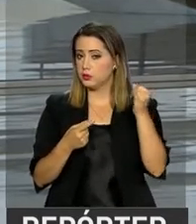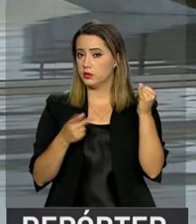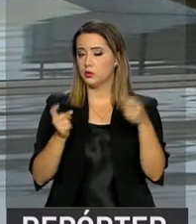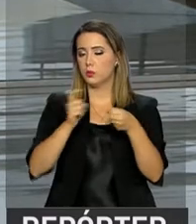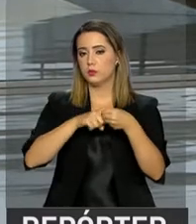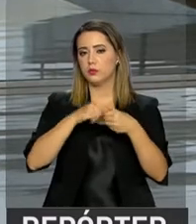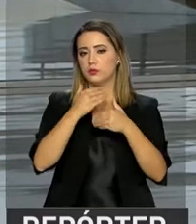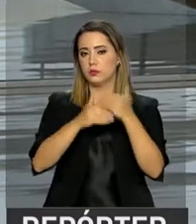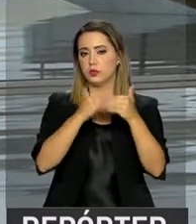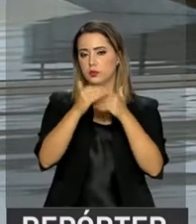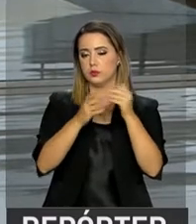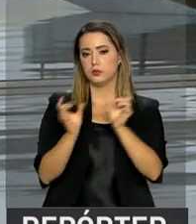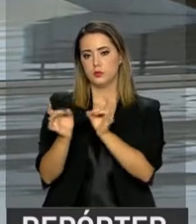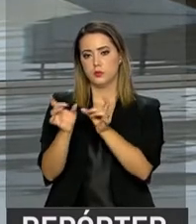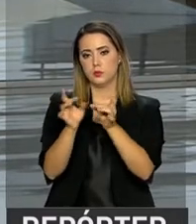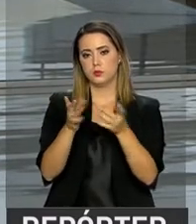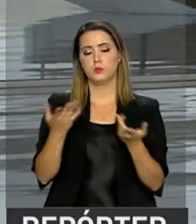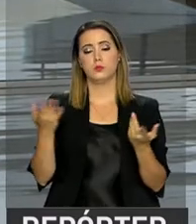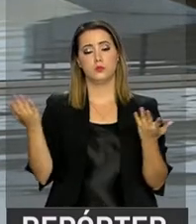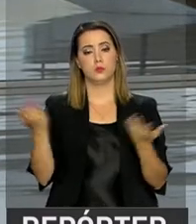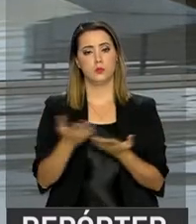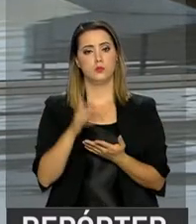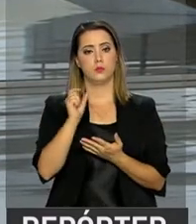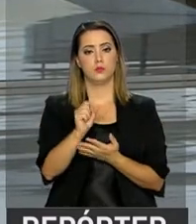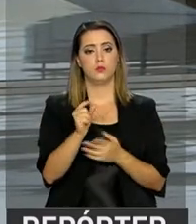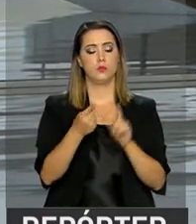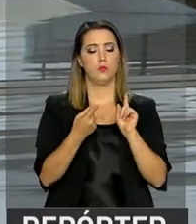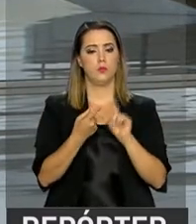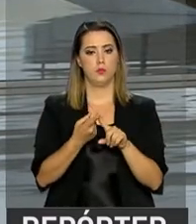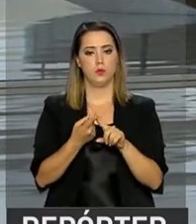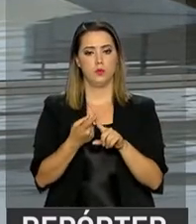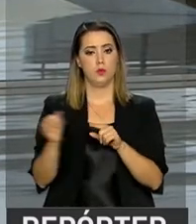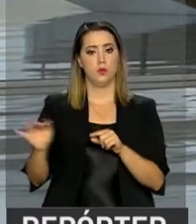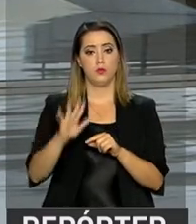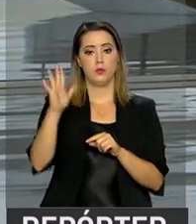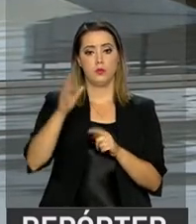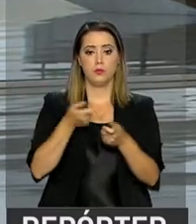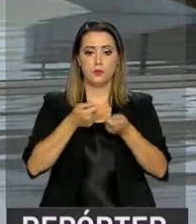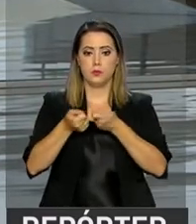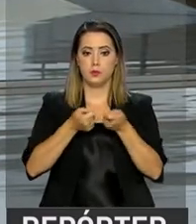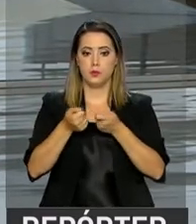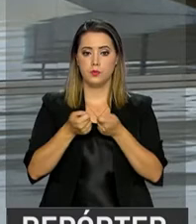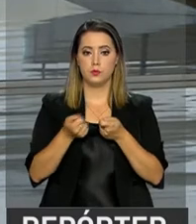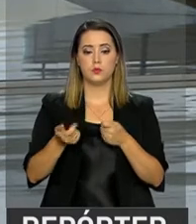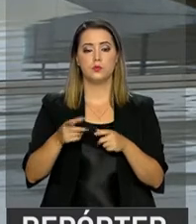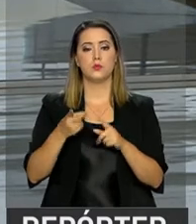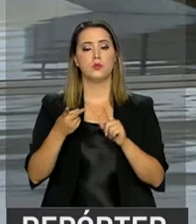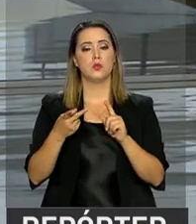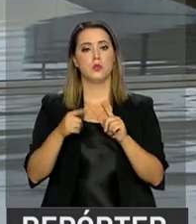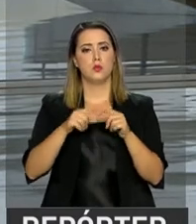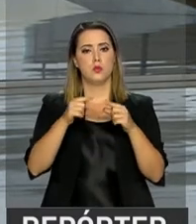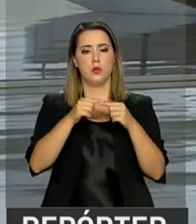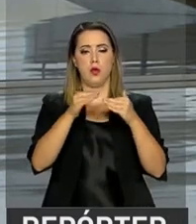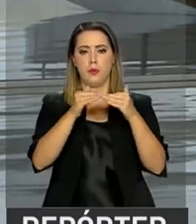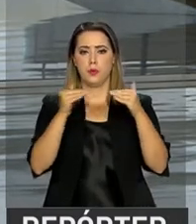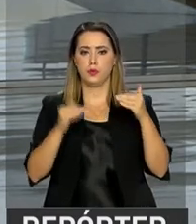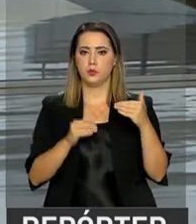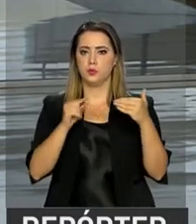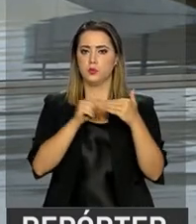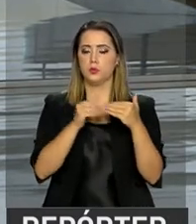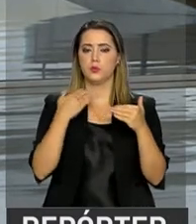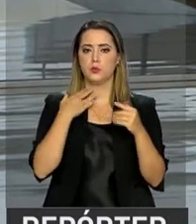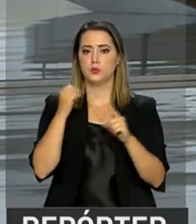retomada das vendas no comércio varejista ampliado no país a inflação controlada e abaixo do centro da meta do banco central